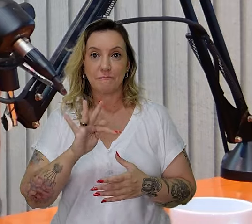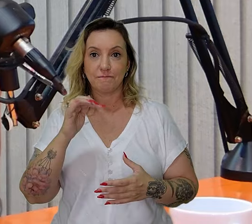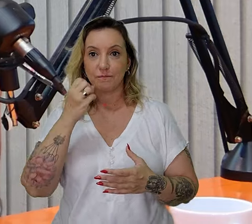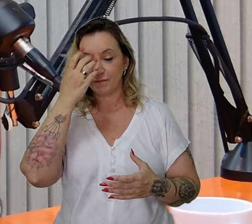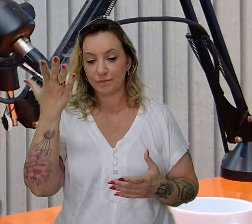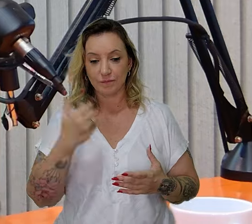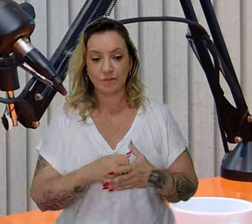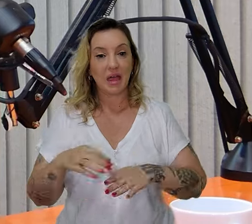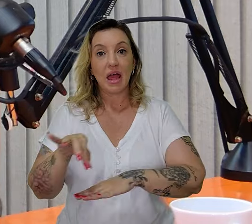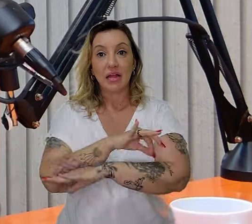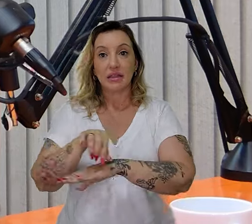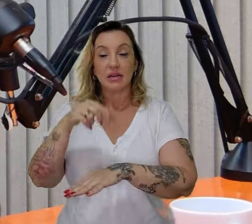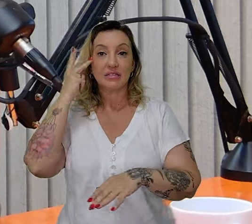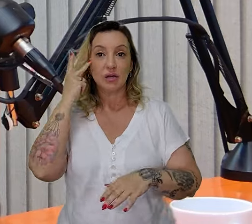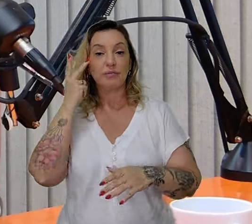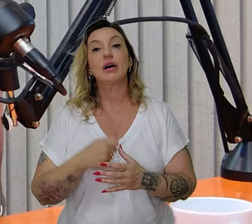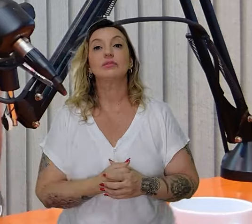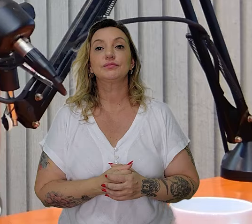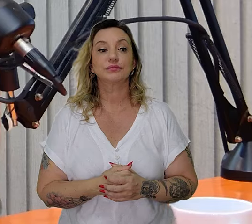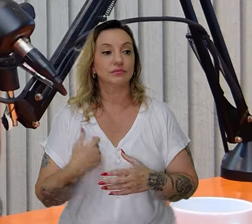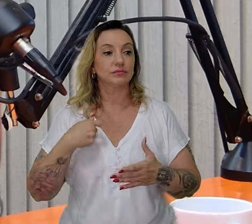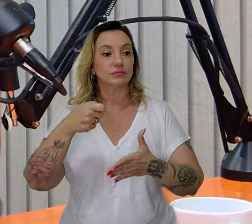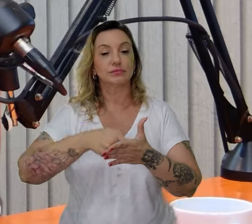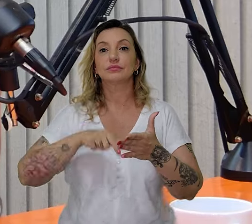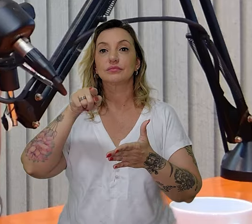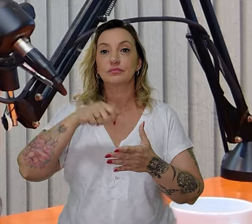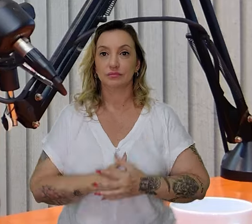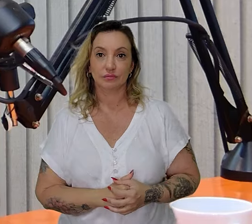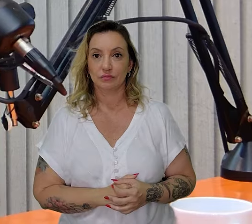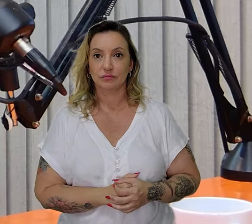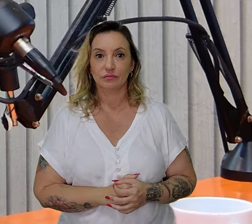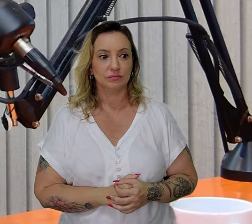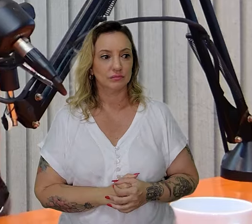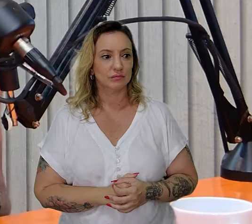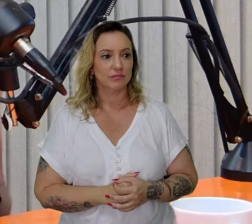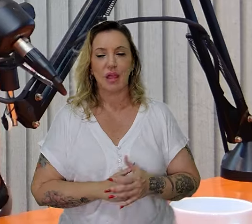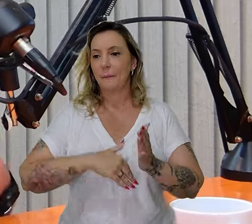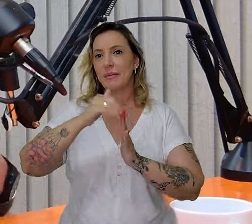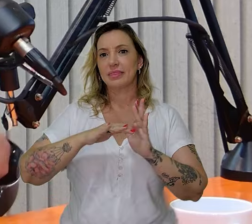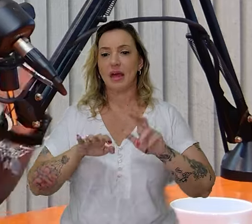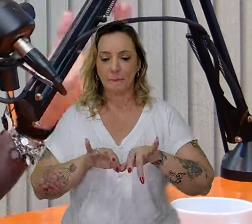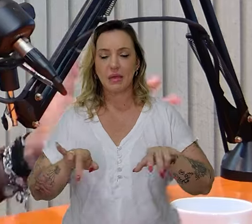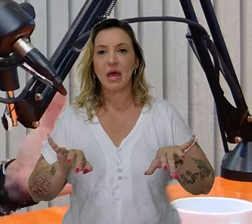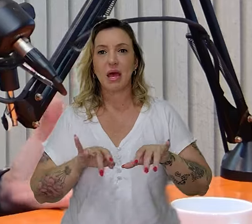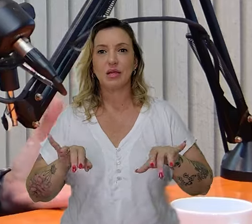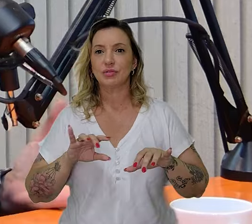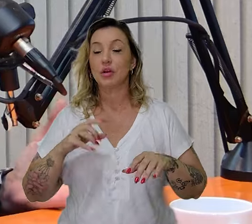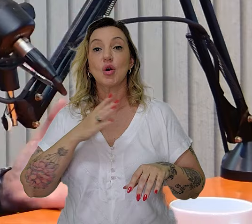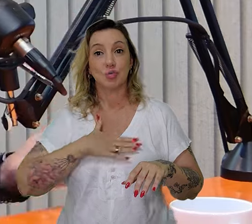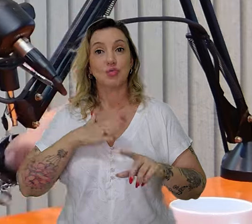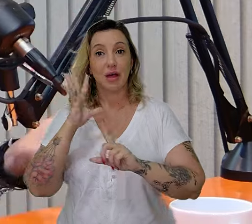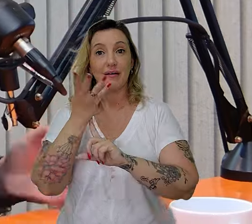faculdade de arquitetura aqui em São Paulo ele falou eu preenchi para você e aí eu falei eu pintava tocava piano sempre fui super